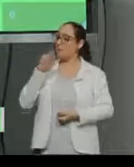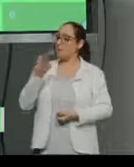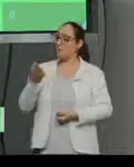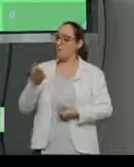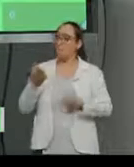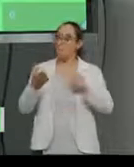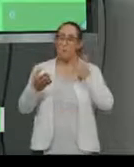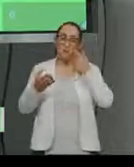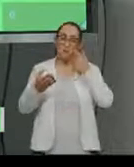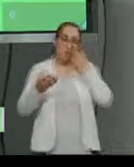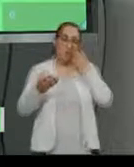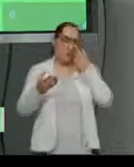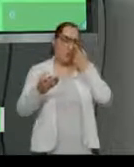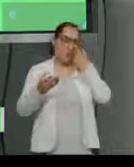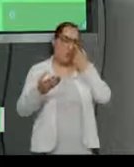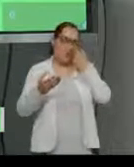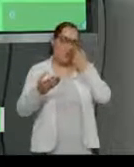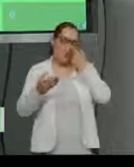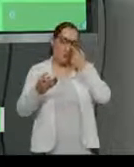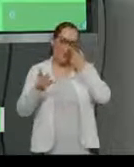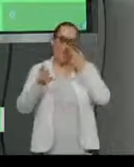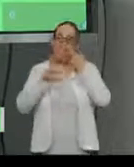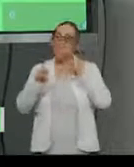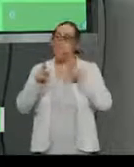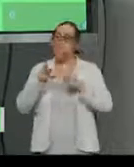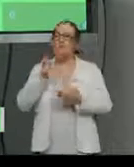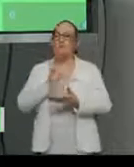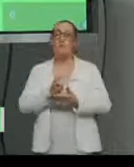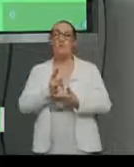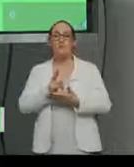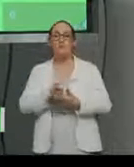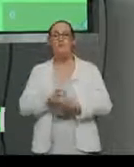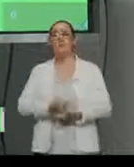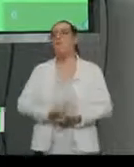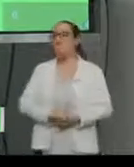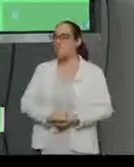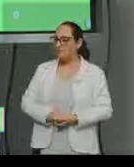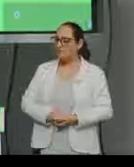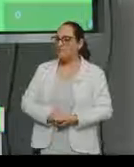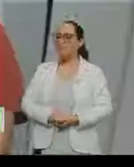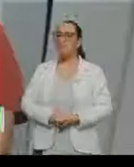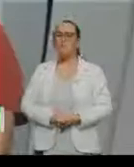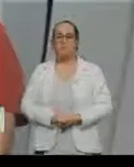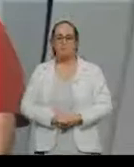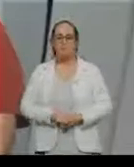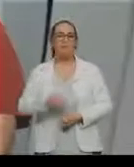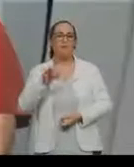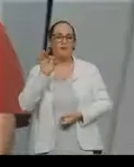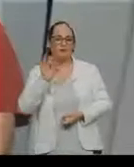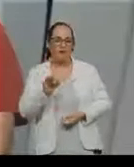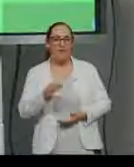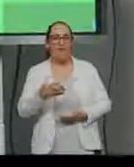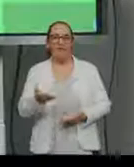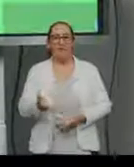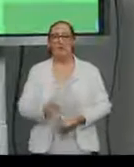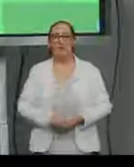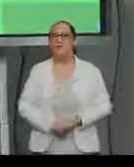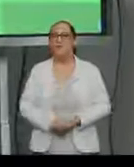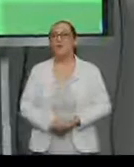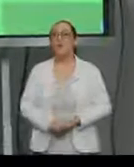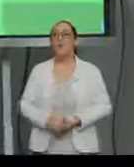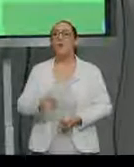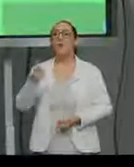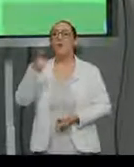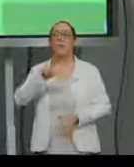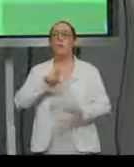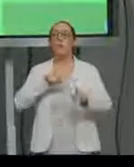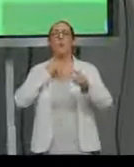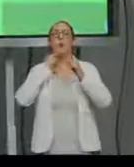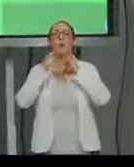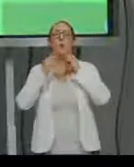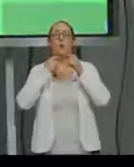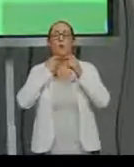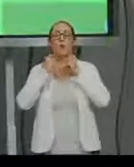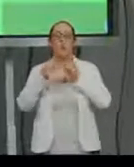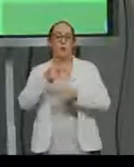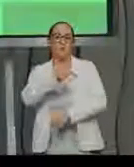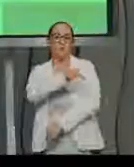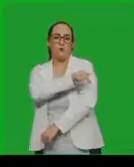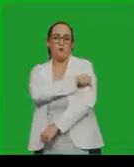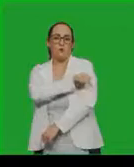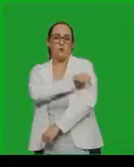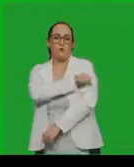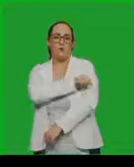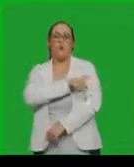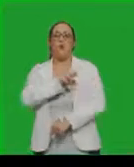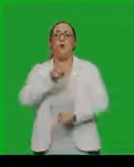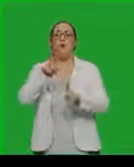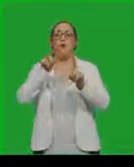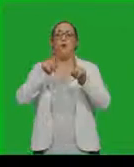todo assim, ó, balançando a cabeça, dando ok ali. Concordo. Vamos para a próxima. Nossa próxima dúvida é uma dúvida de 7º ano. O que